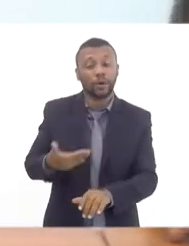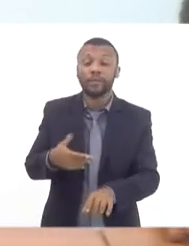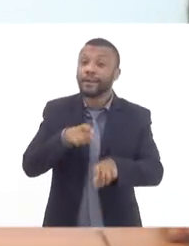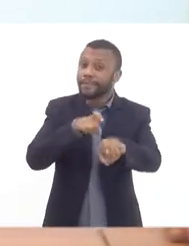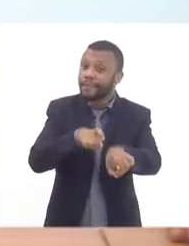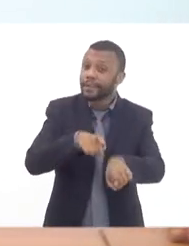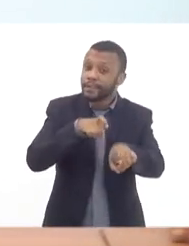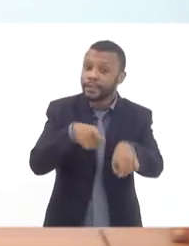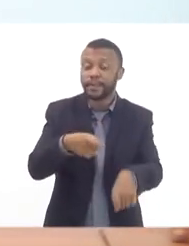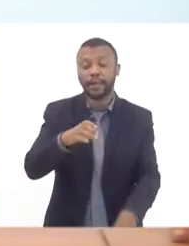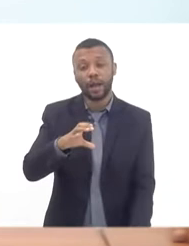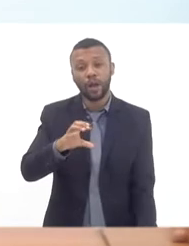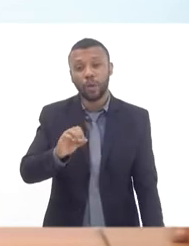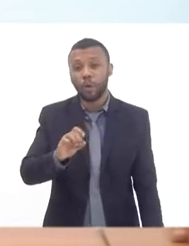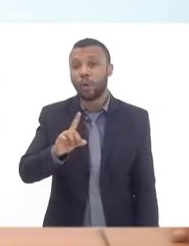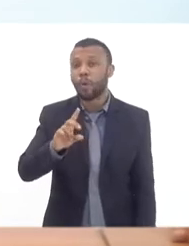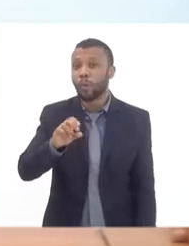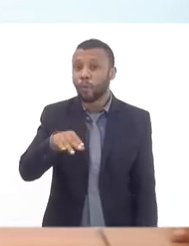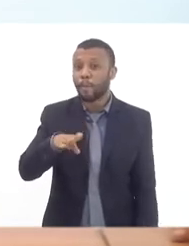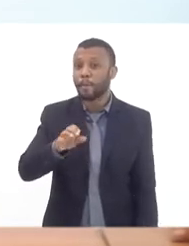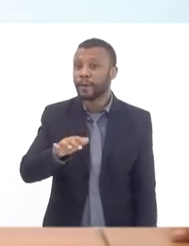do Rio de Janeiro.